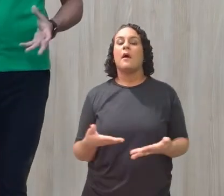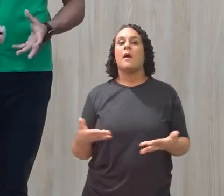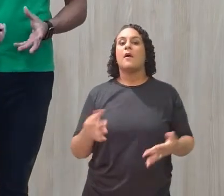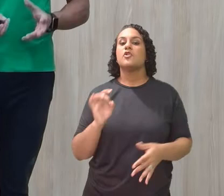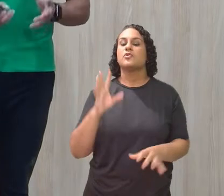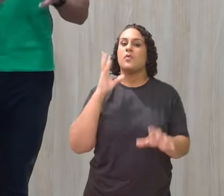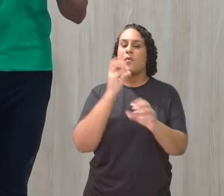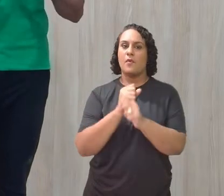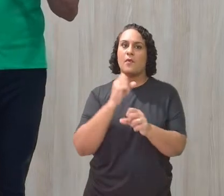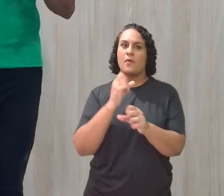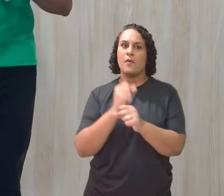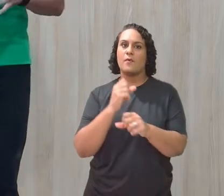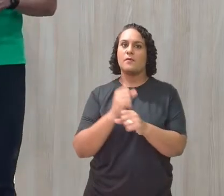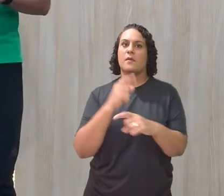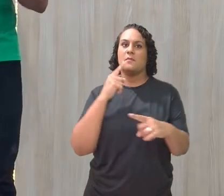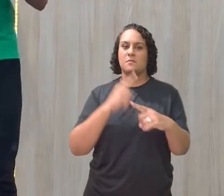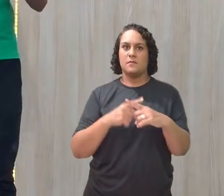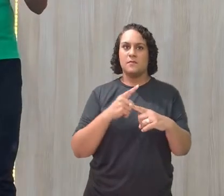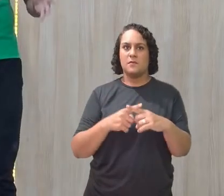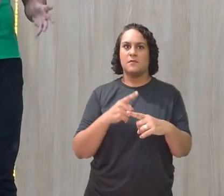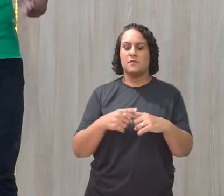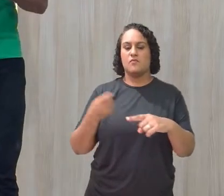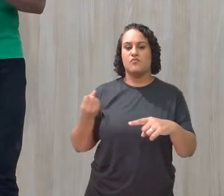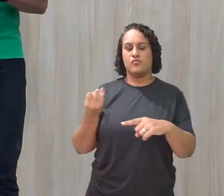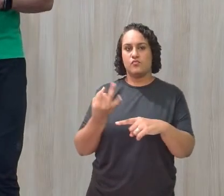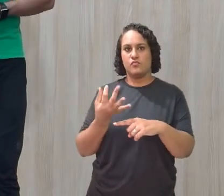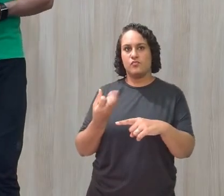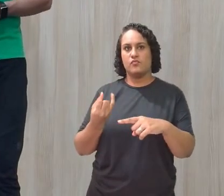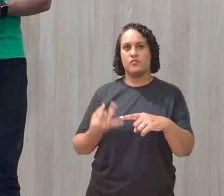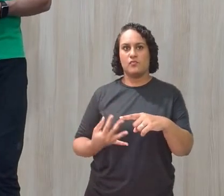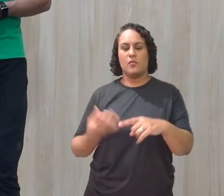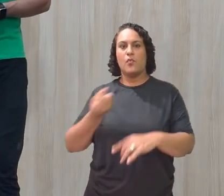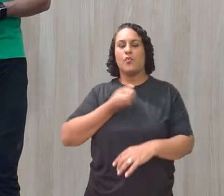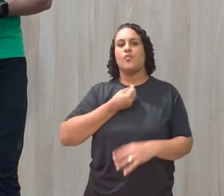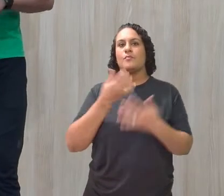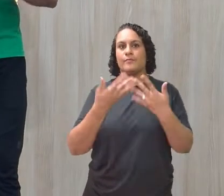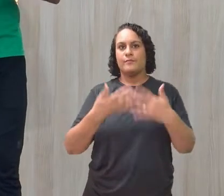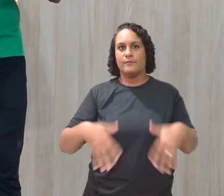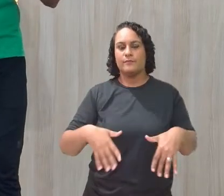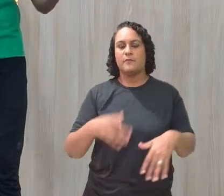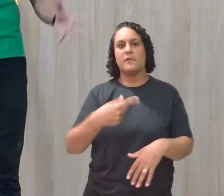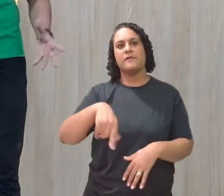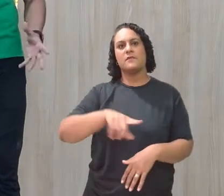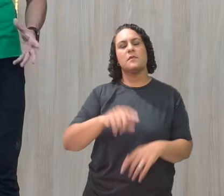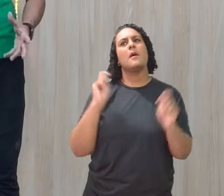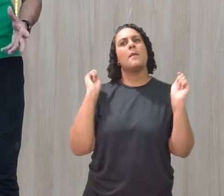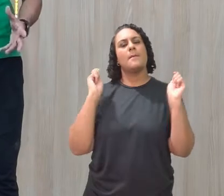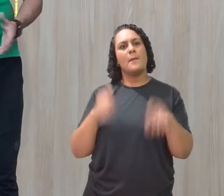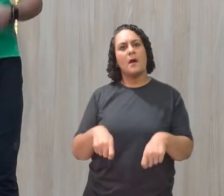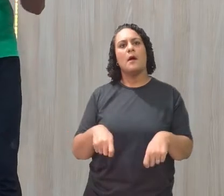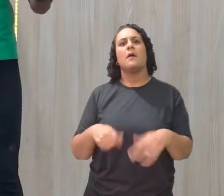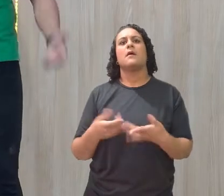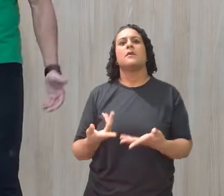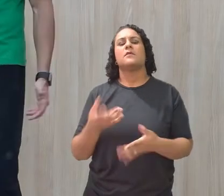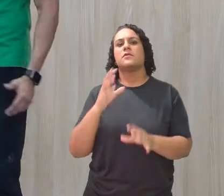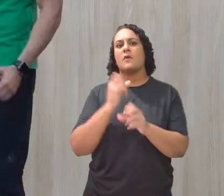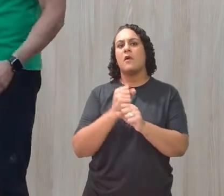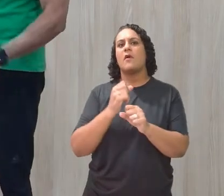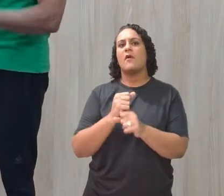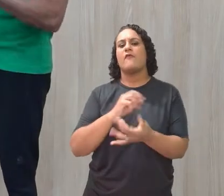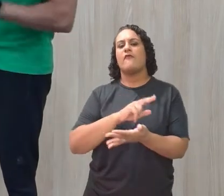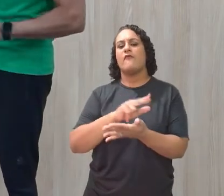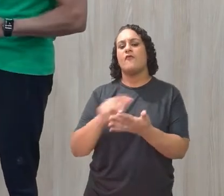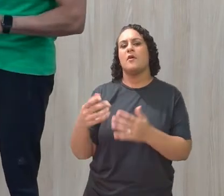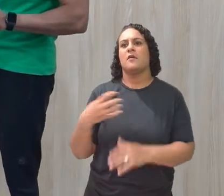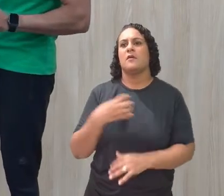resolver aí essa multiplicação de uma fração com esse número natural. E aí você pode resolver de várias formas, tá